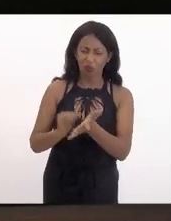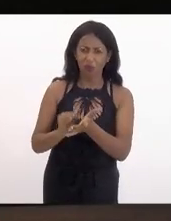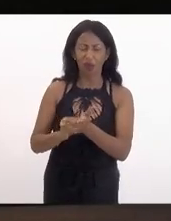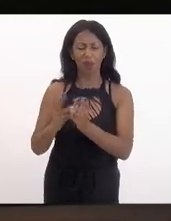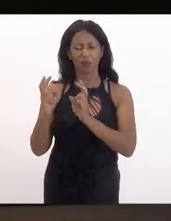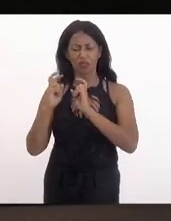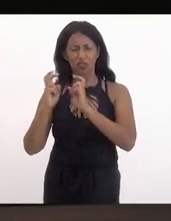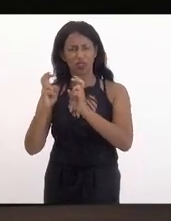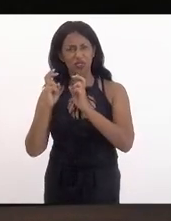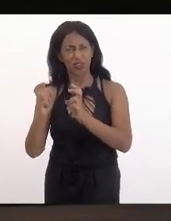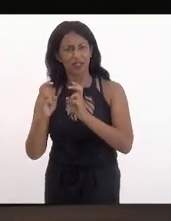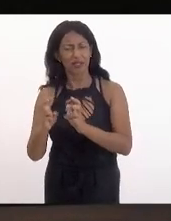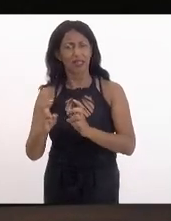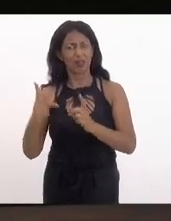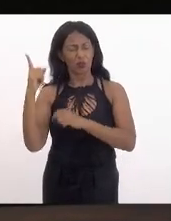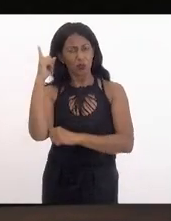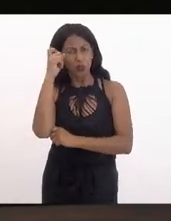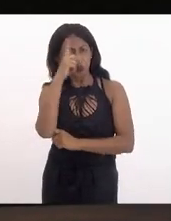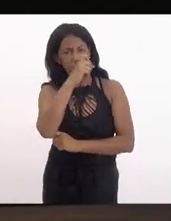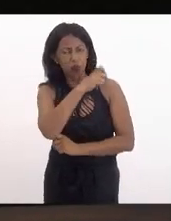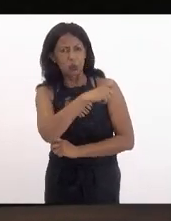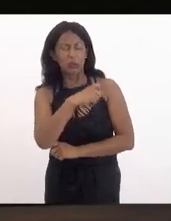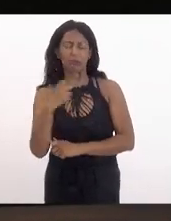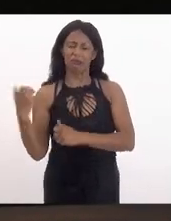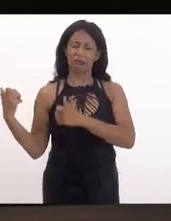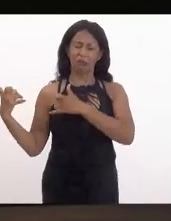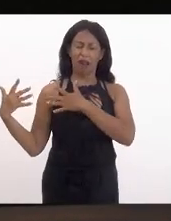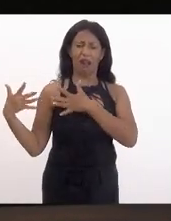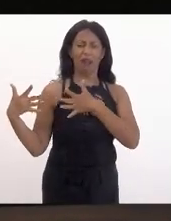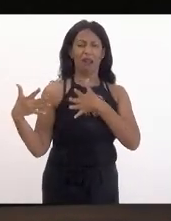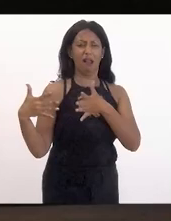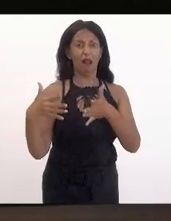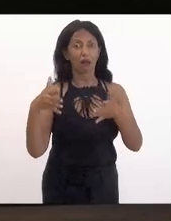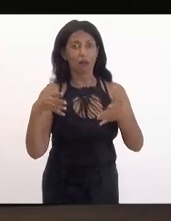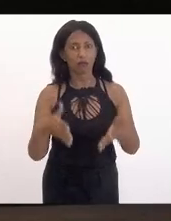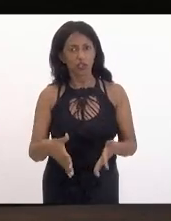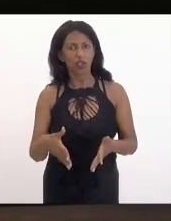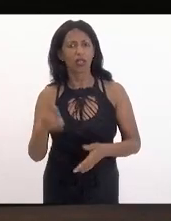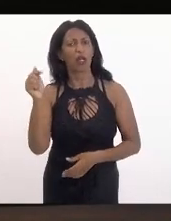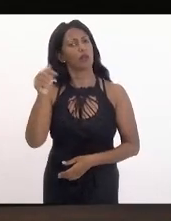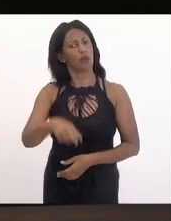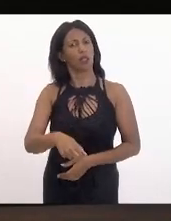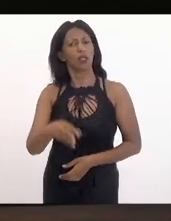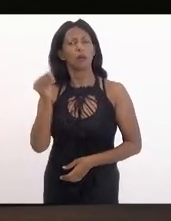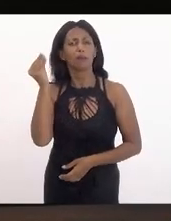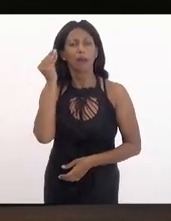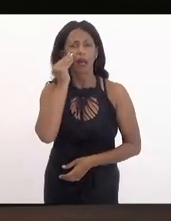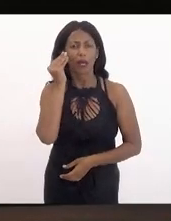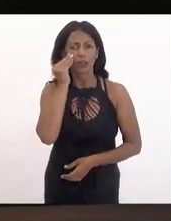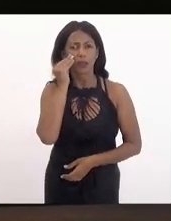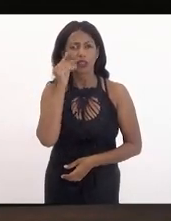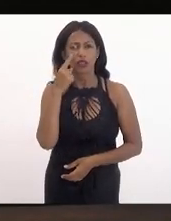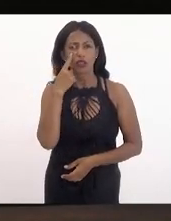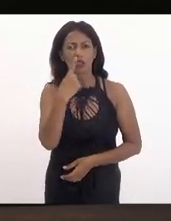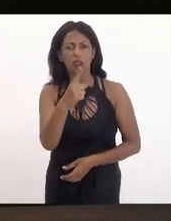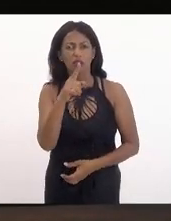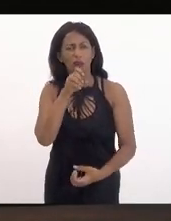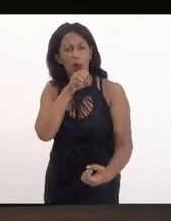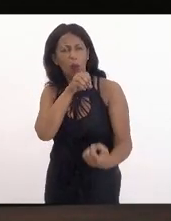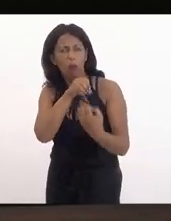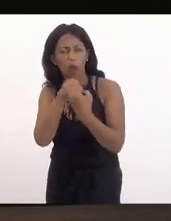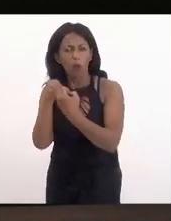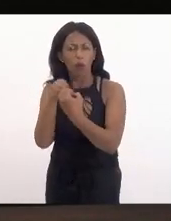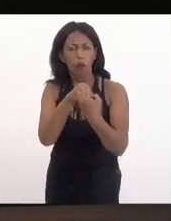da questão do Trem passando sufoco danado vieram para cá vieram para cá para poder assistir TV de perto